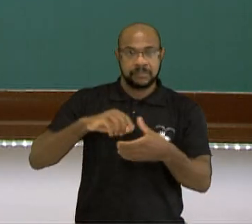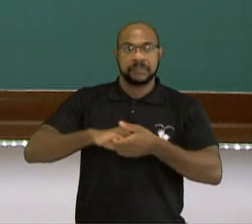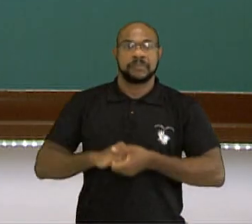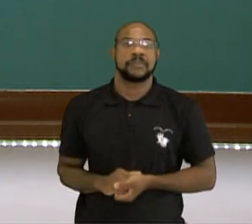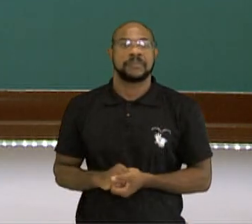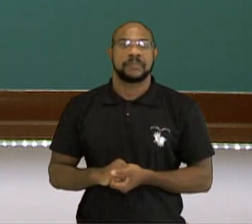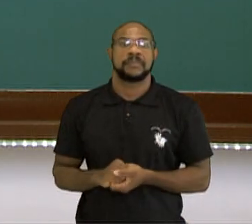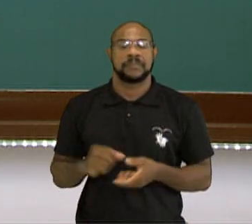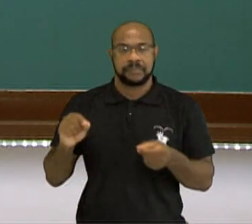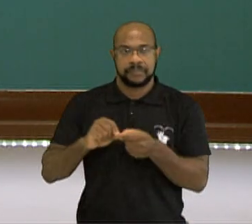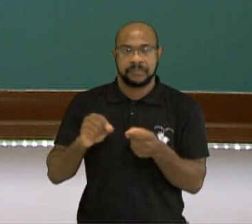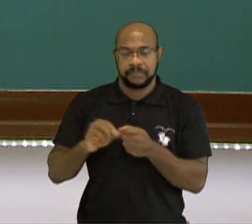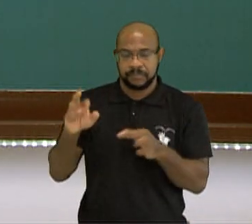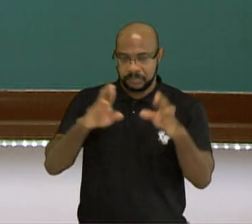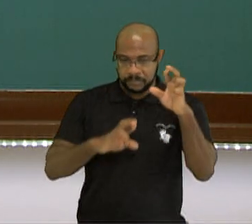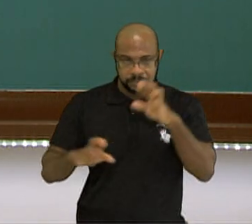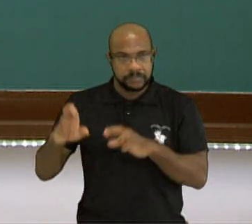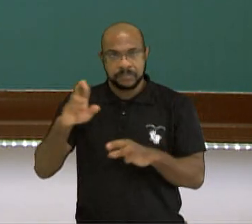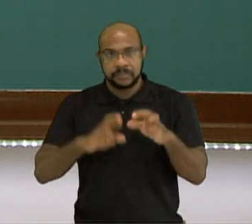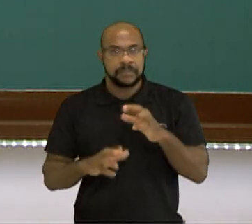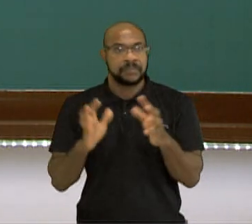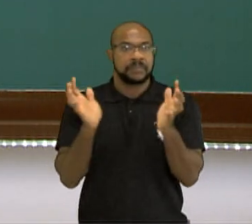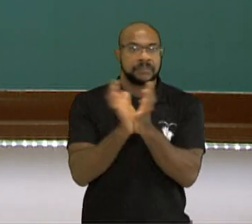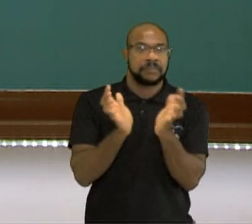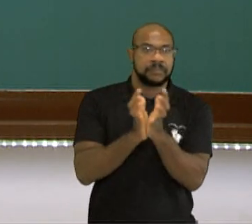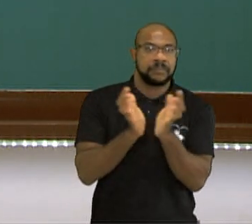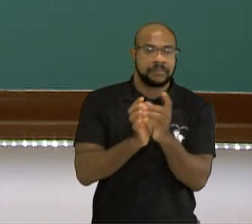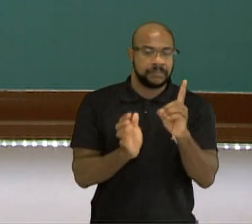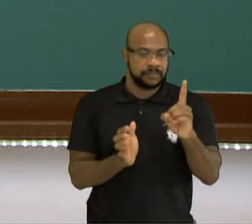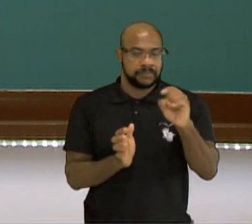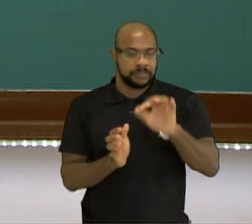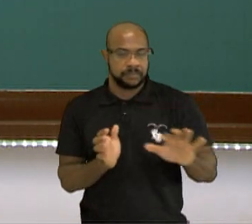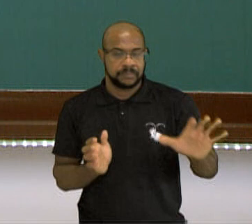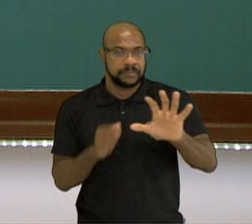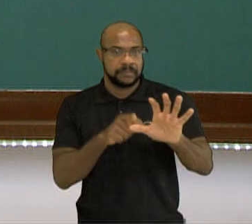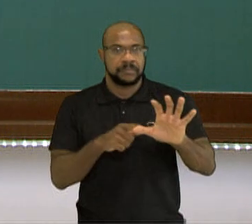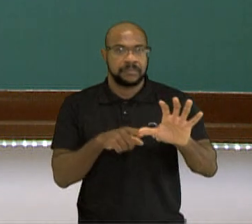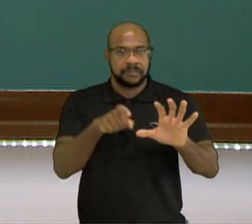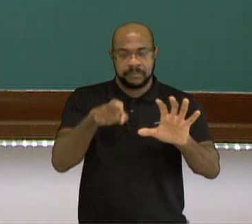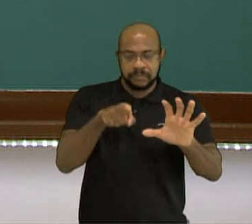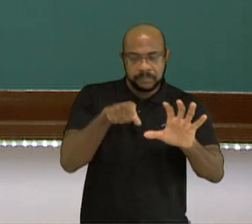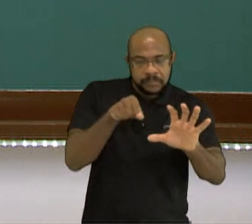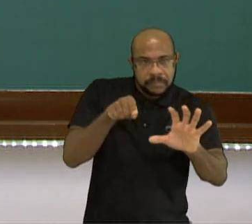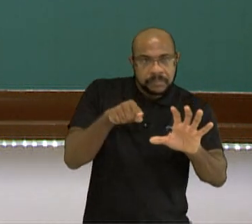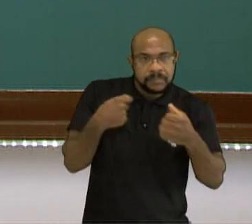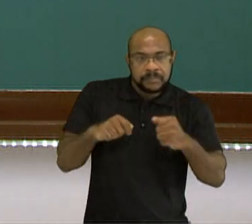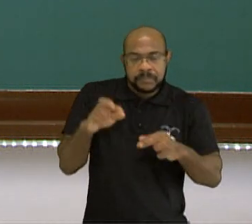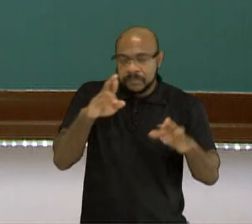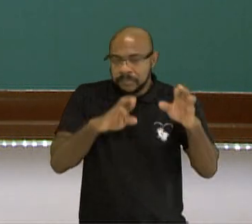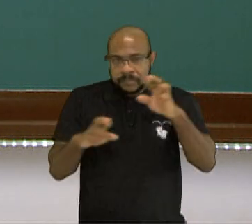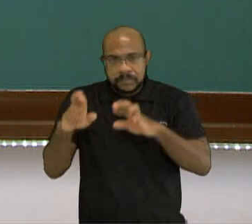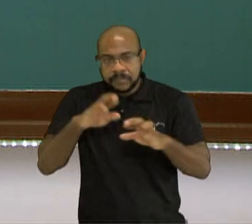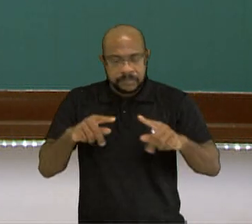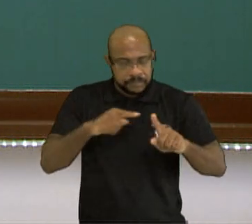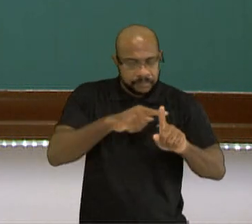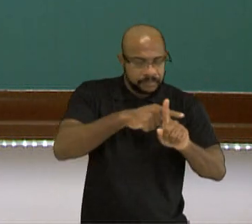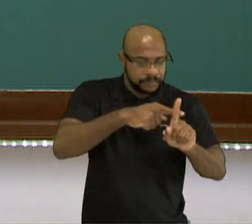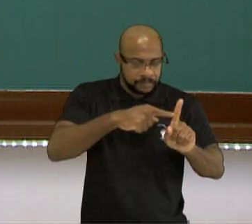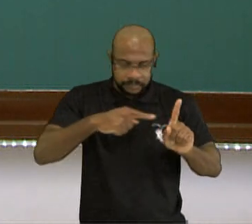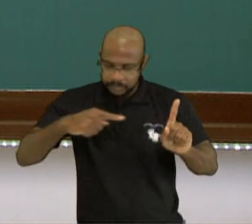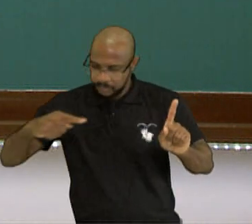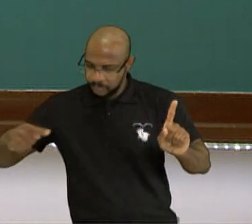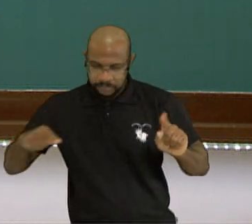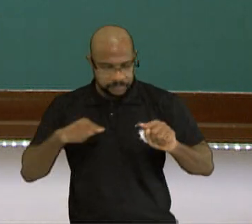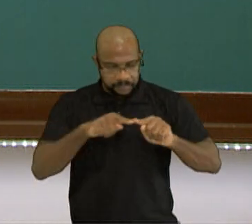Para fazer a análise do conjunto domínio do eixo x, eu tenho que analisar, então, toda a reta numérica aqui,